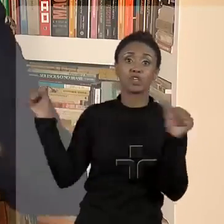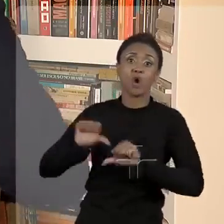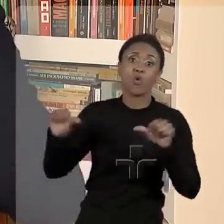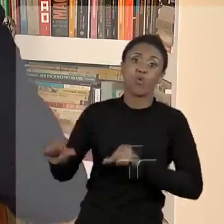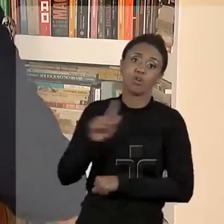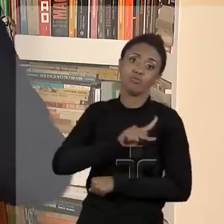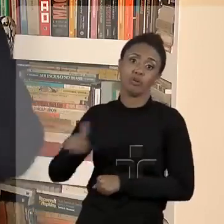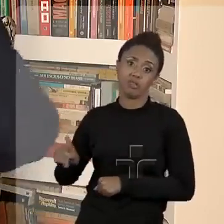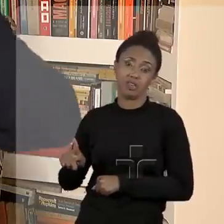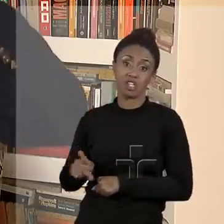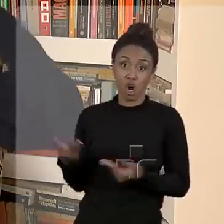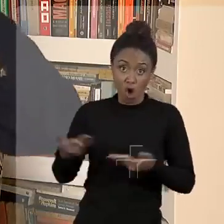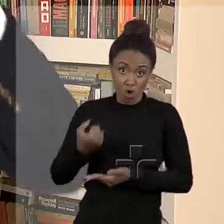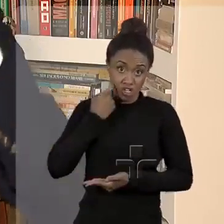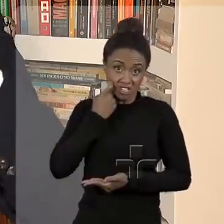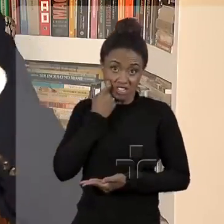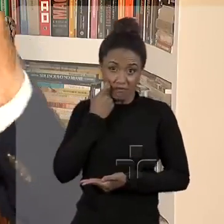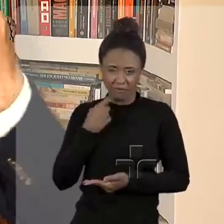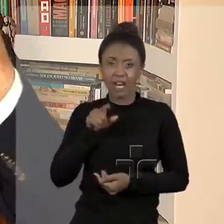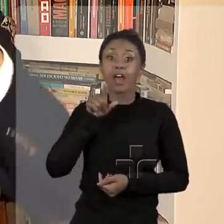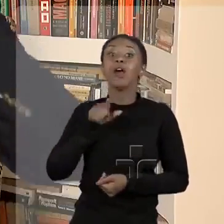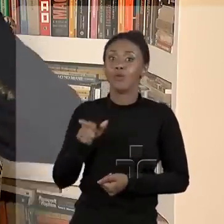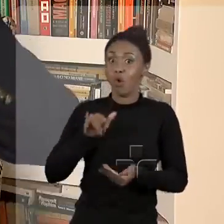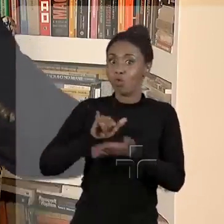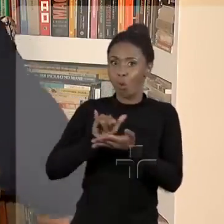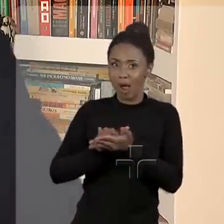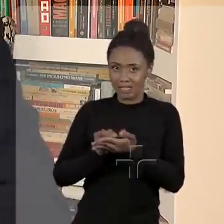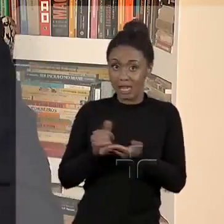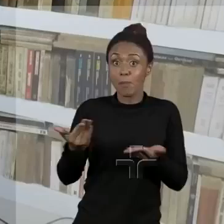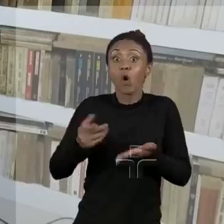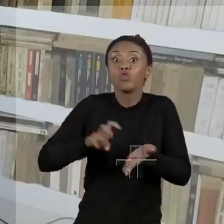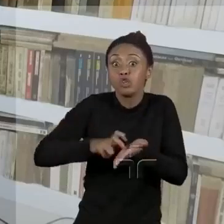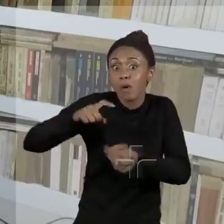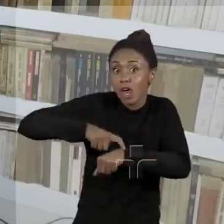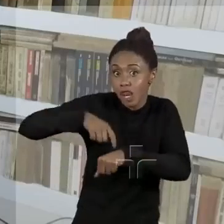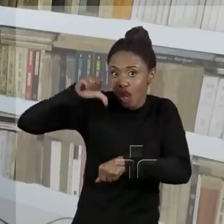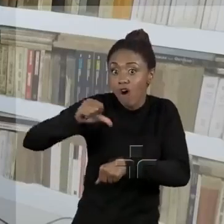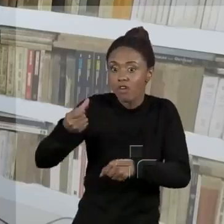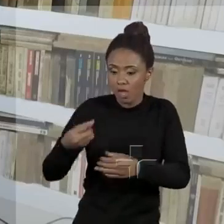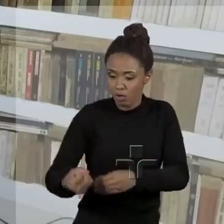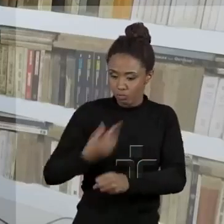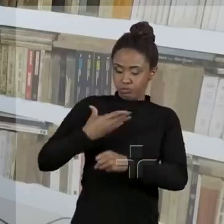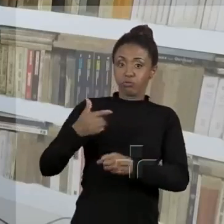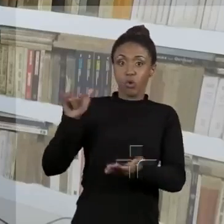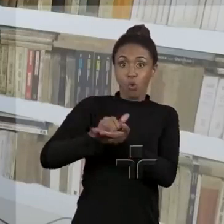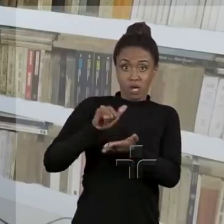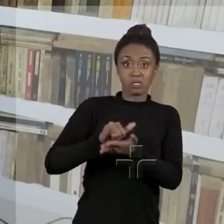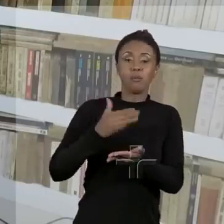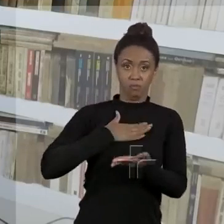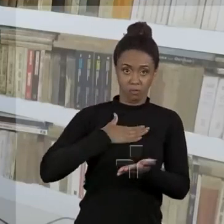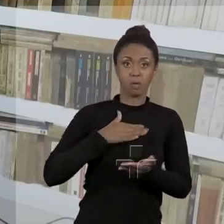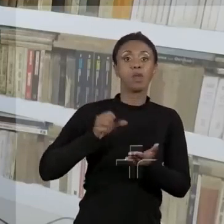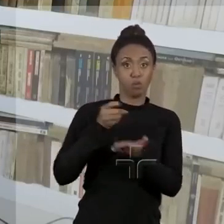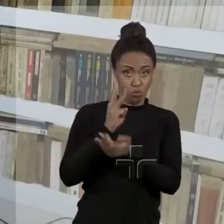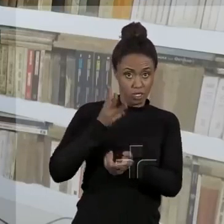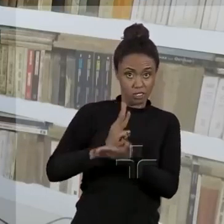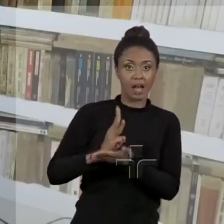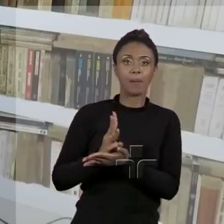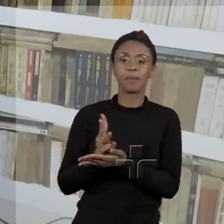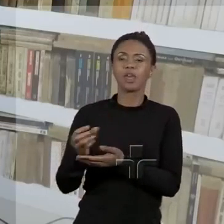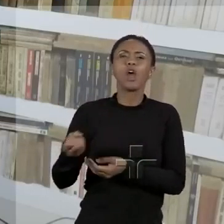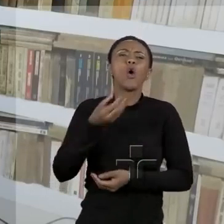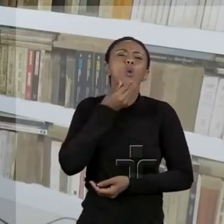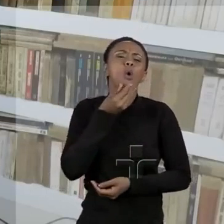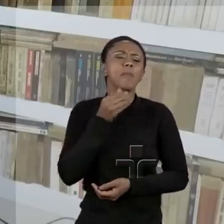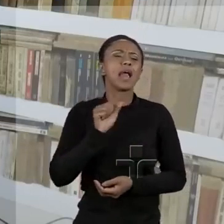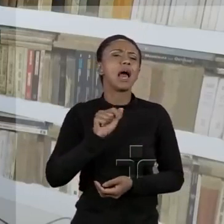República, hoje, sexta-feira, espalhou no WhatsApp, eu recebi logo de manhã, 9h30 da manhã, uma carta atribuída a um tal de Alexandre, sem